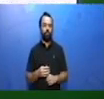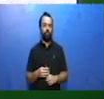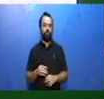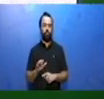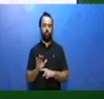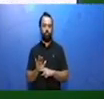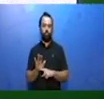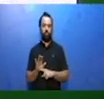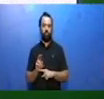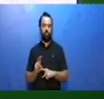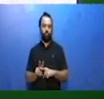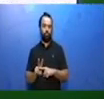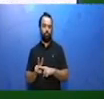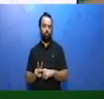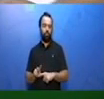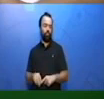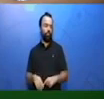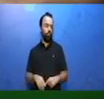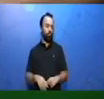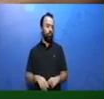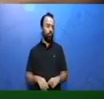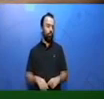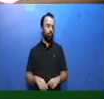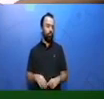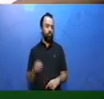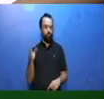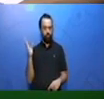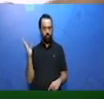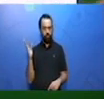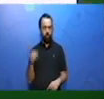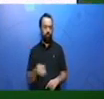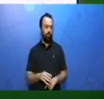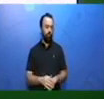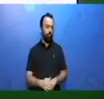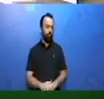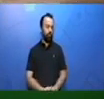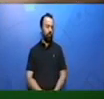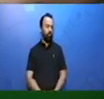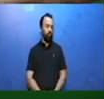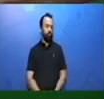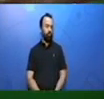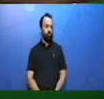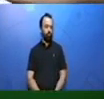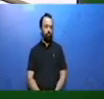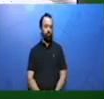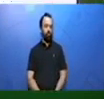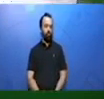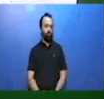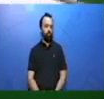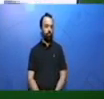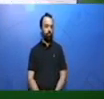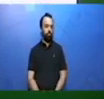iluminação aqui? Tá vendo aí? Olha lá, ó. Aqui, aqui, aqui.